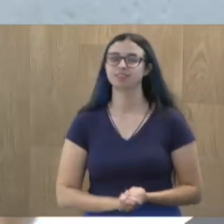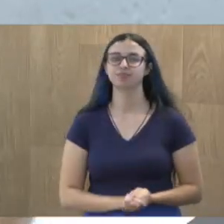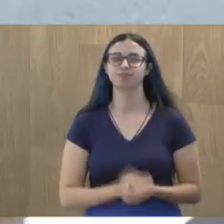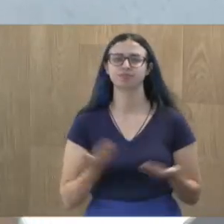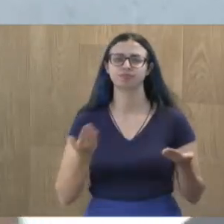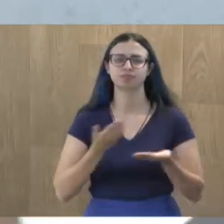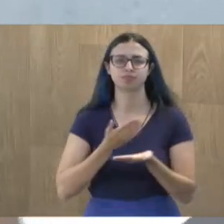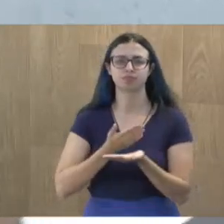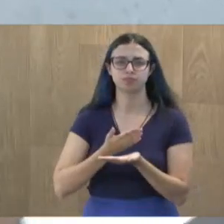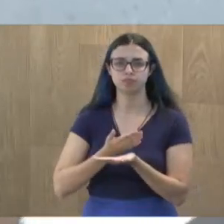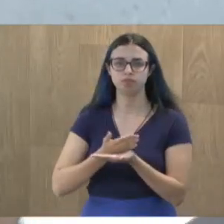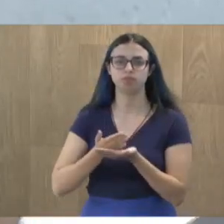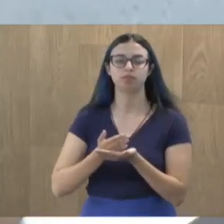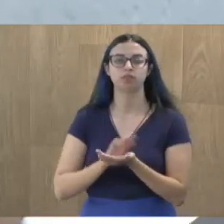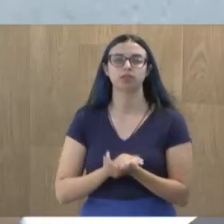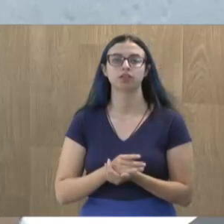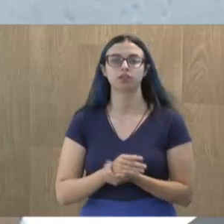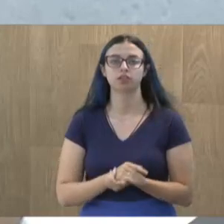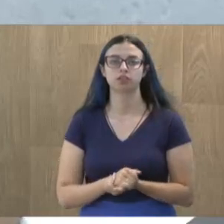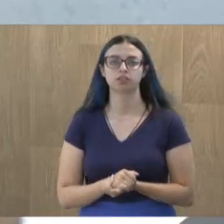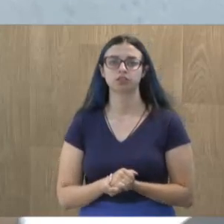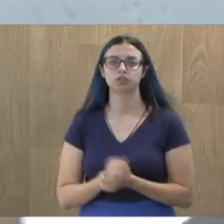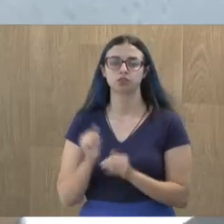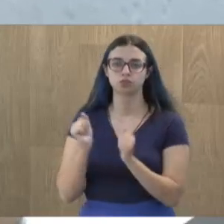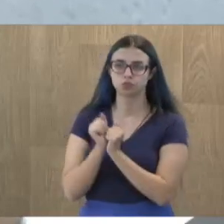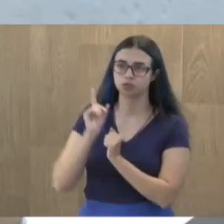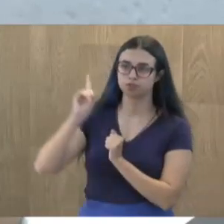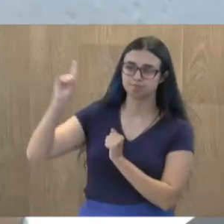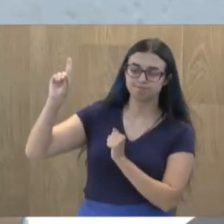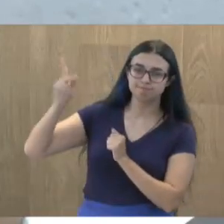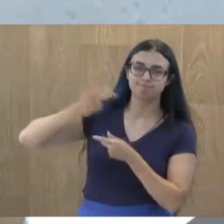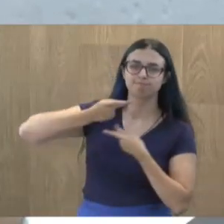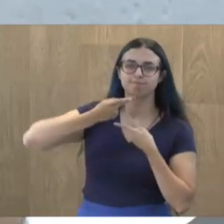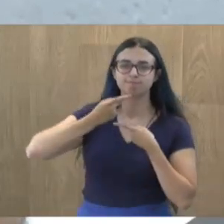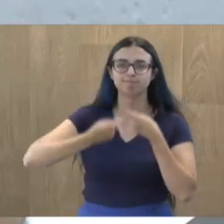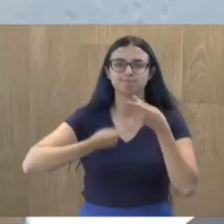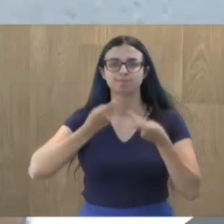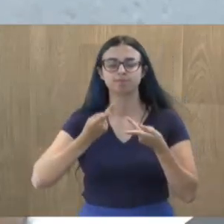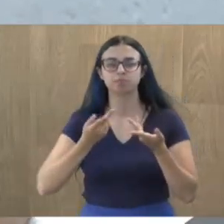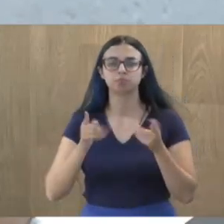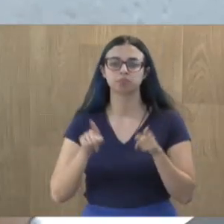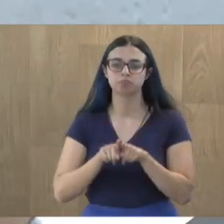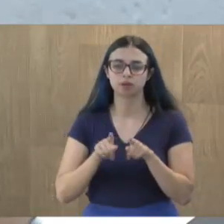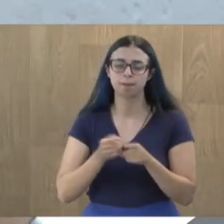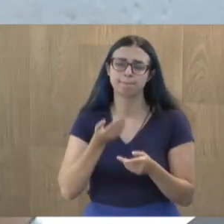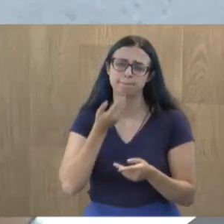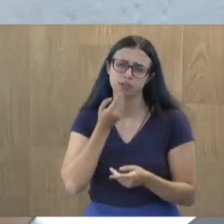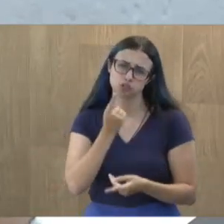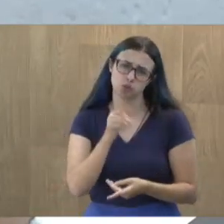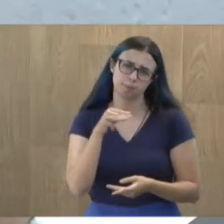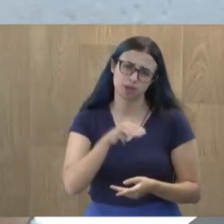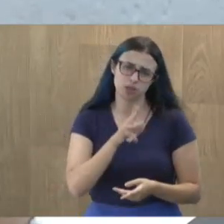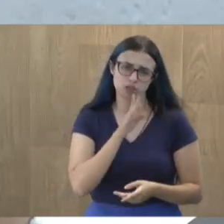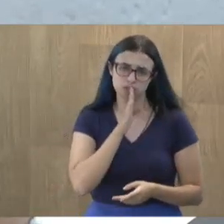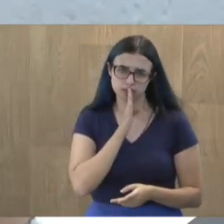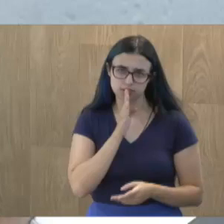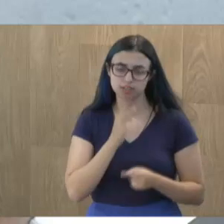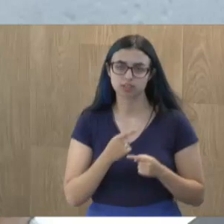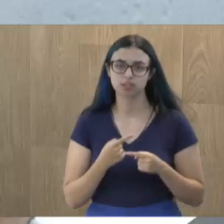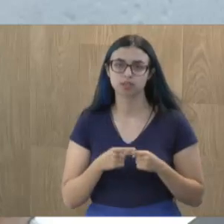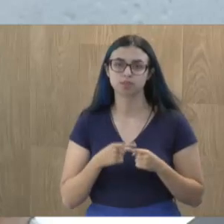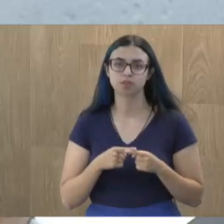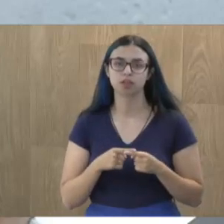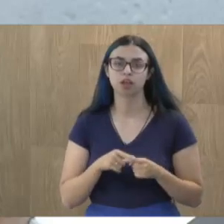Inicio a minha fala na tarde de hoje, em nome de Deus, e dando uma triste notícia e pedindo um minuto de silêncio, senhor presidente,